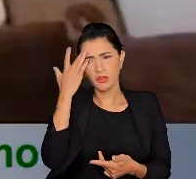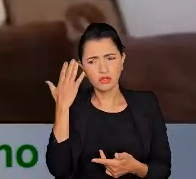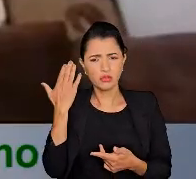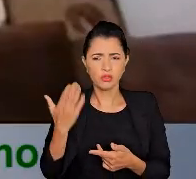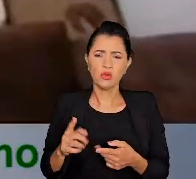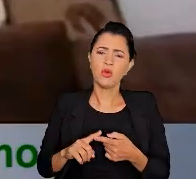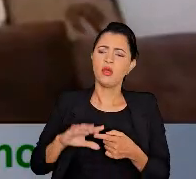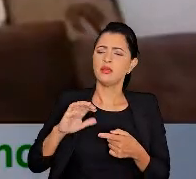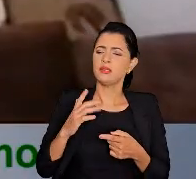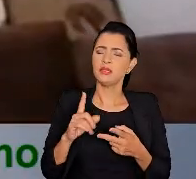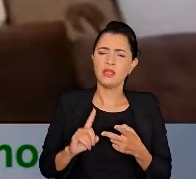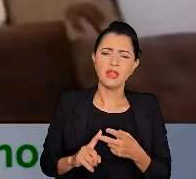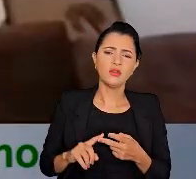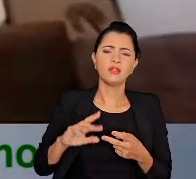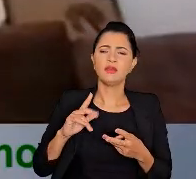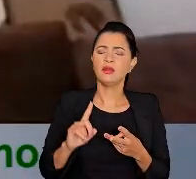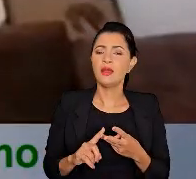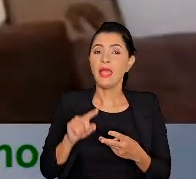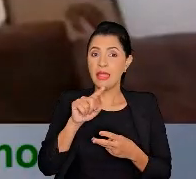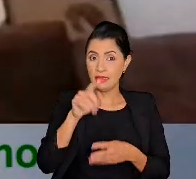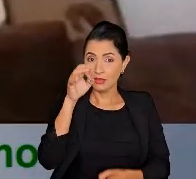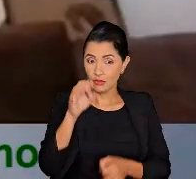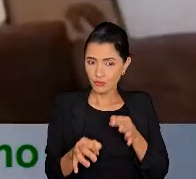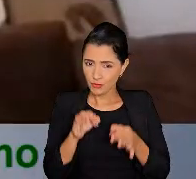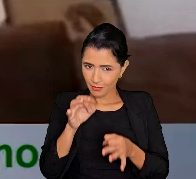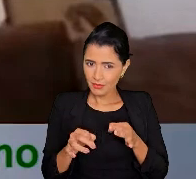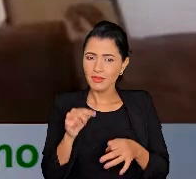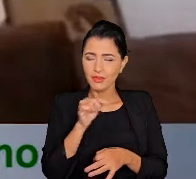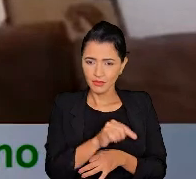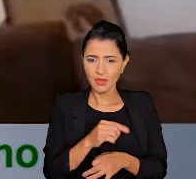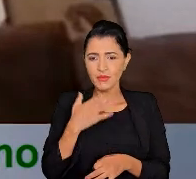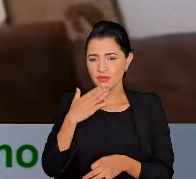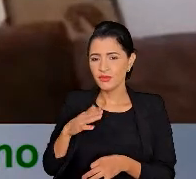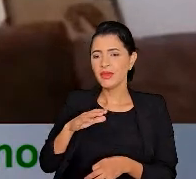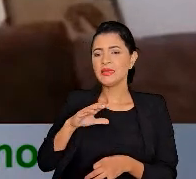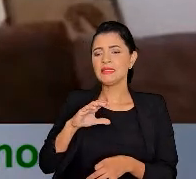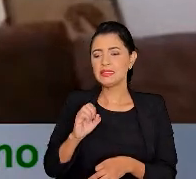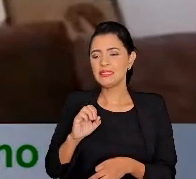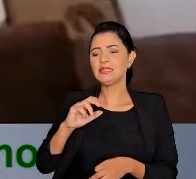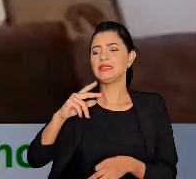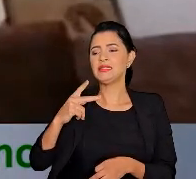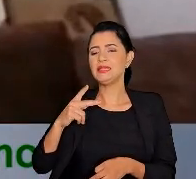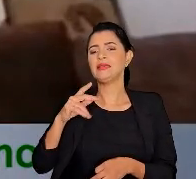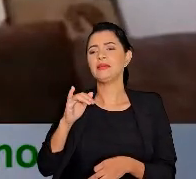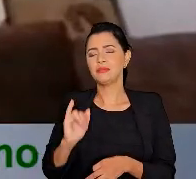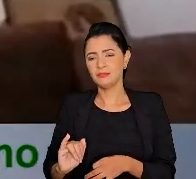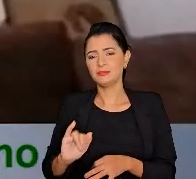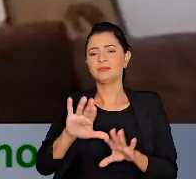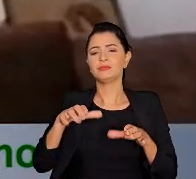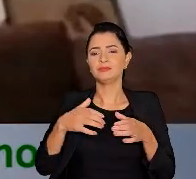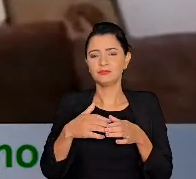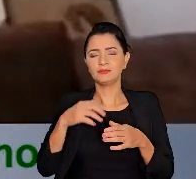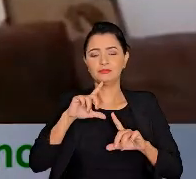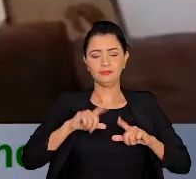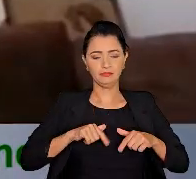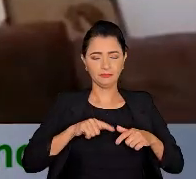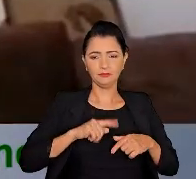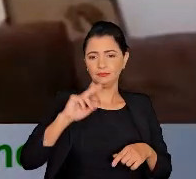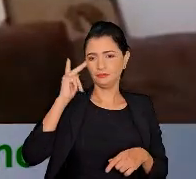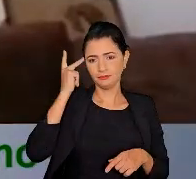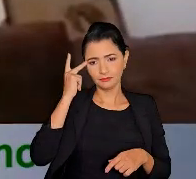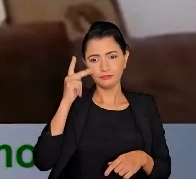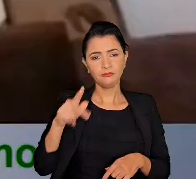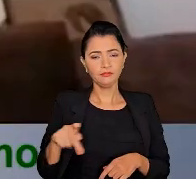Miguel Reale, e nesse julgado, a pedido da CIP, que é a Confederação Israelita Paulista, o professor